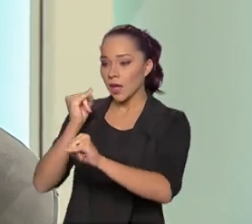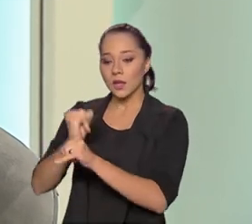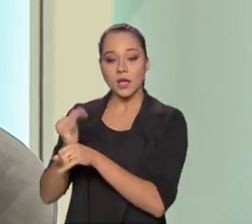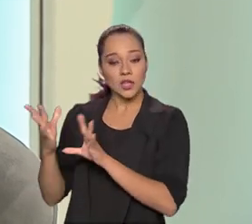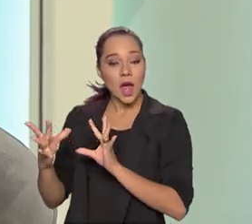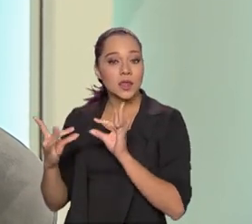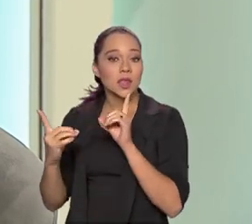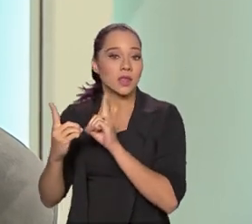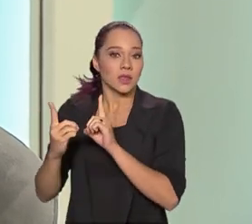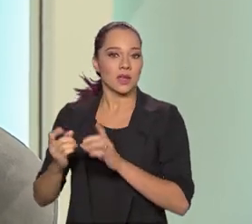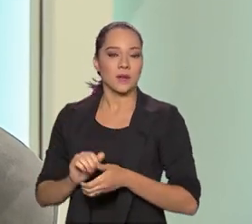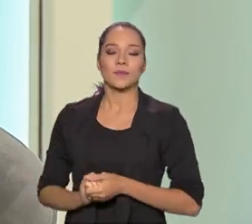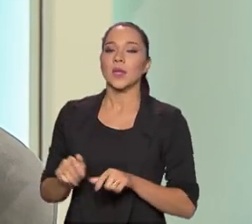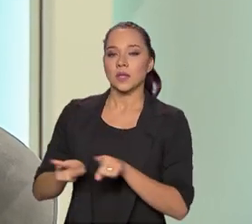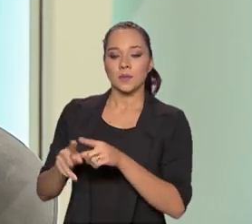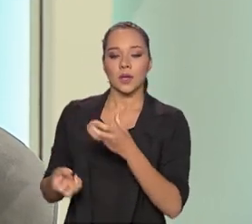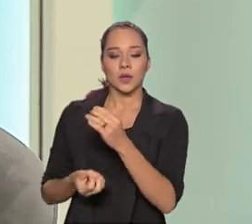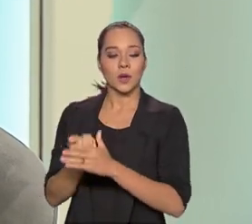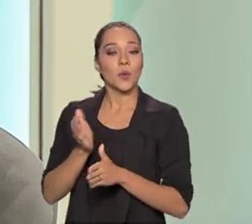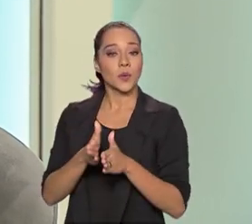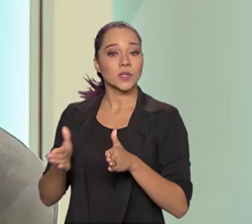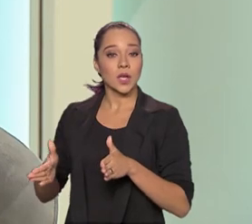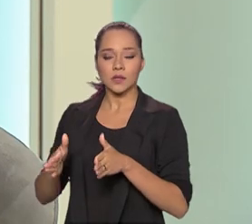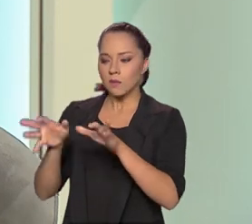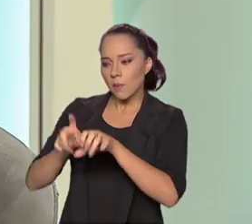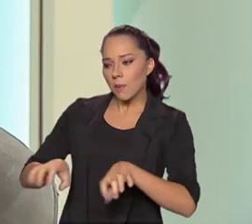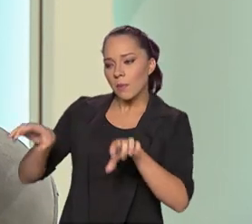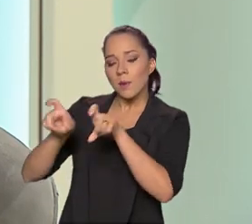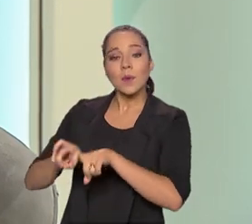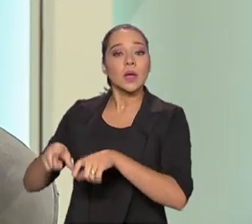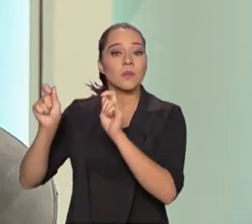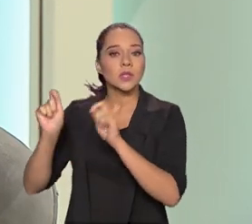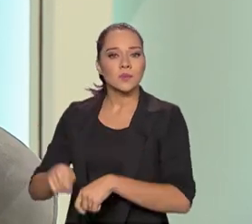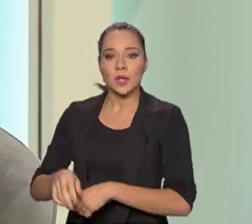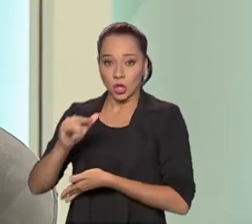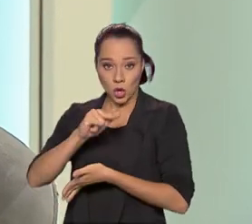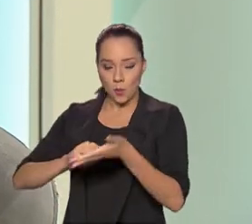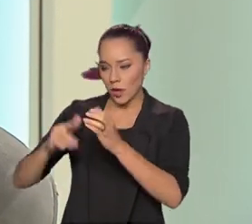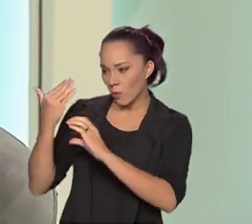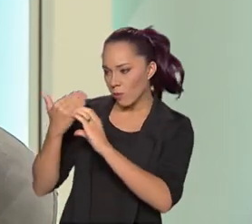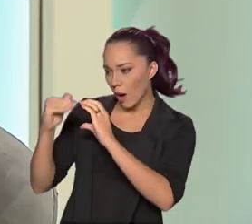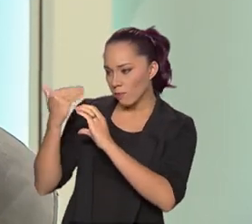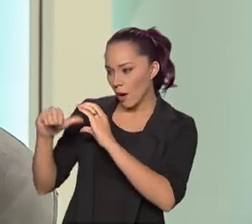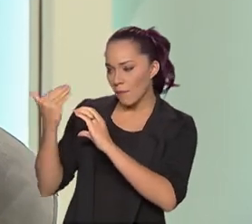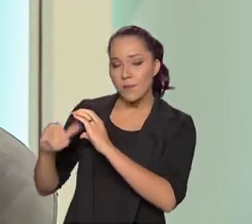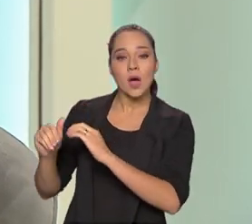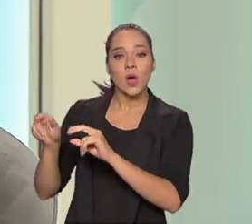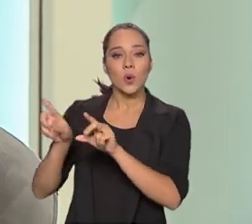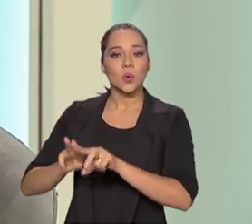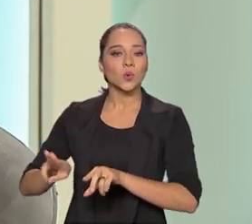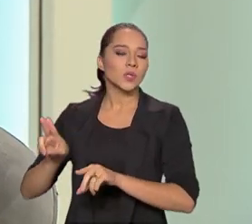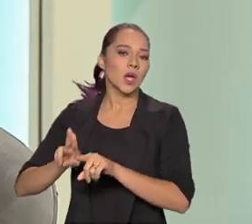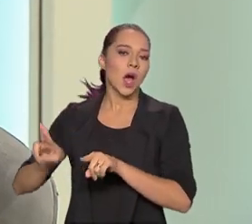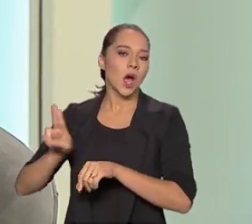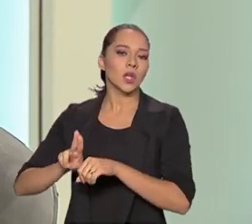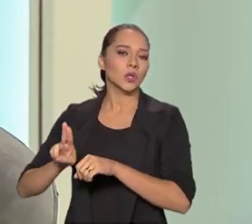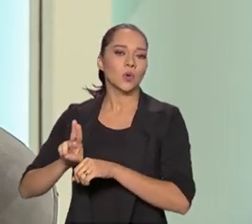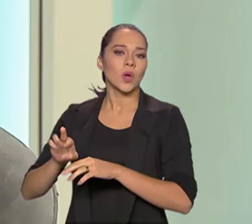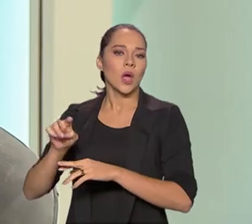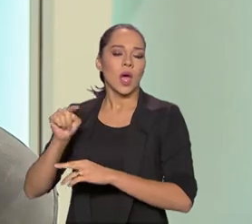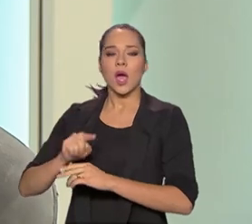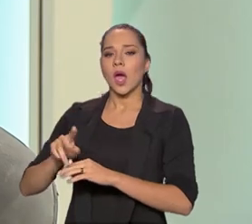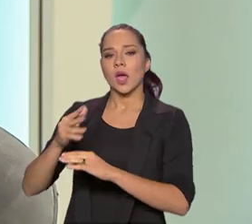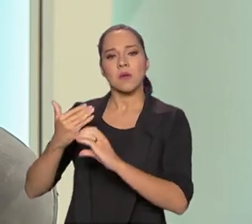contribuintes. Criamos o processo eletrônico que possibilitou o envio de documentos por meio eletrônico à Receita